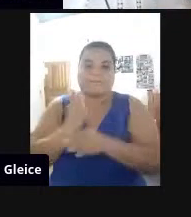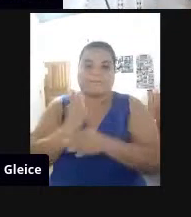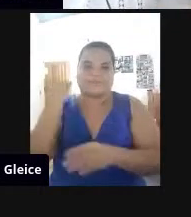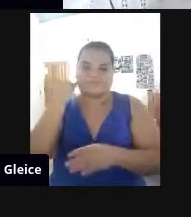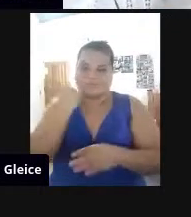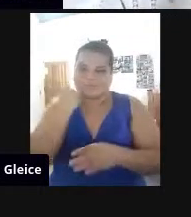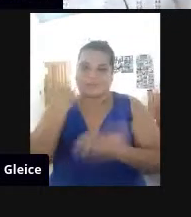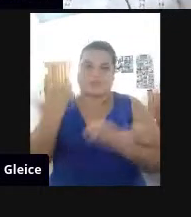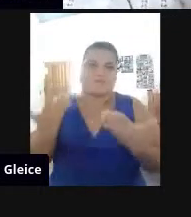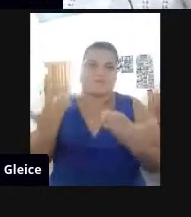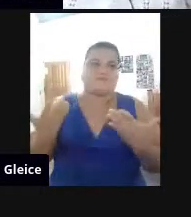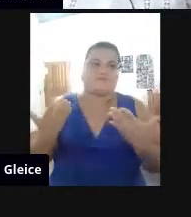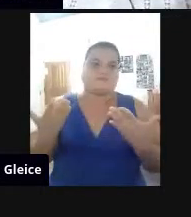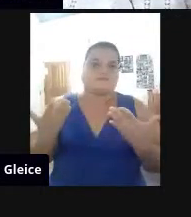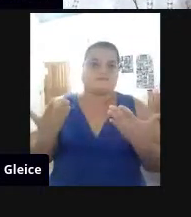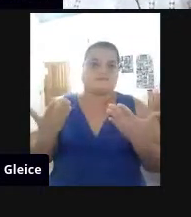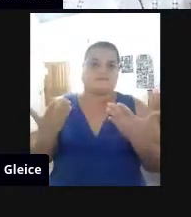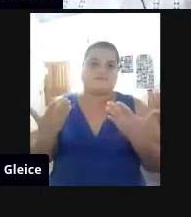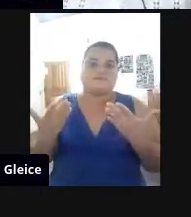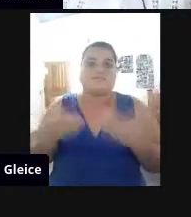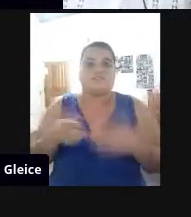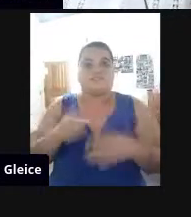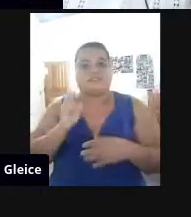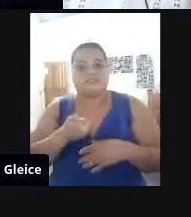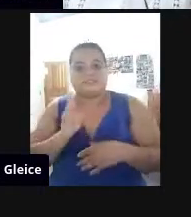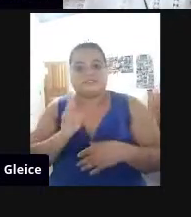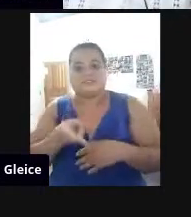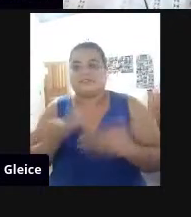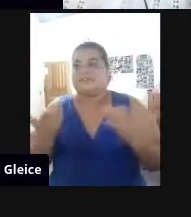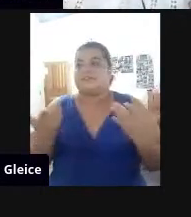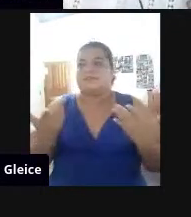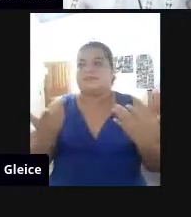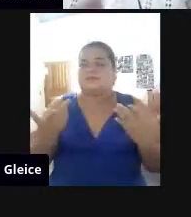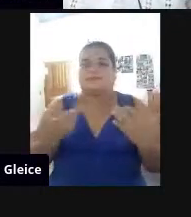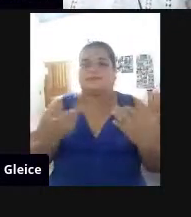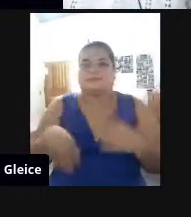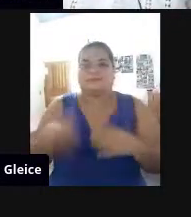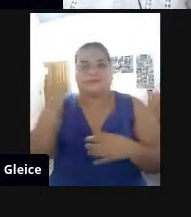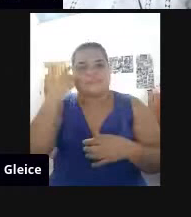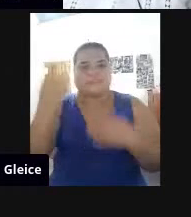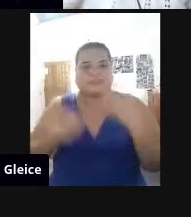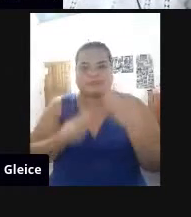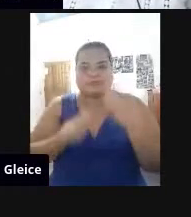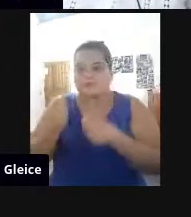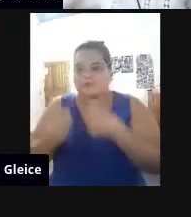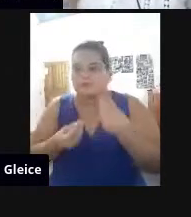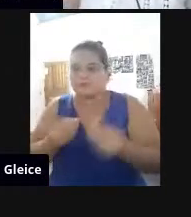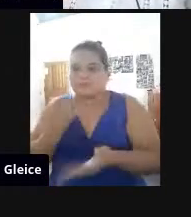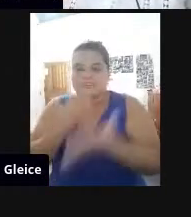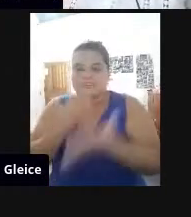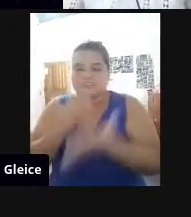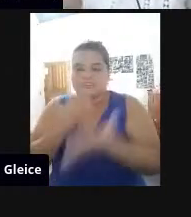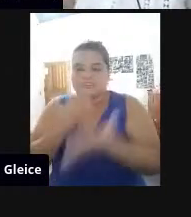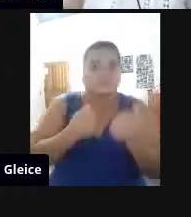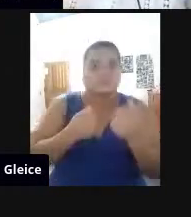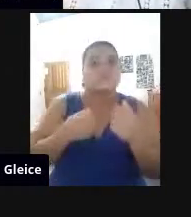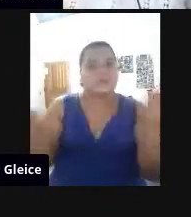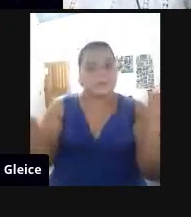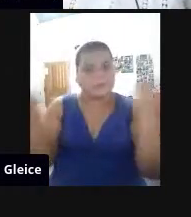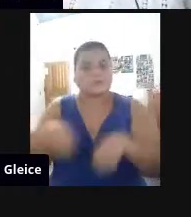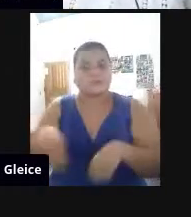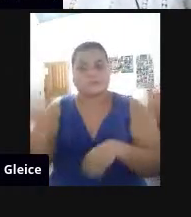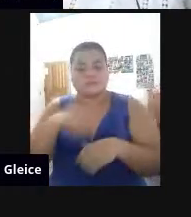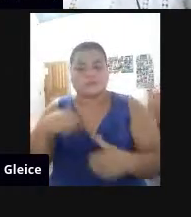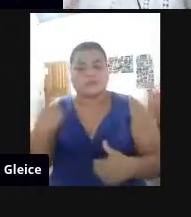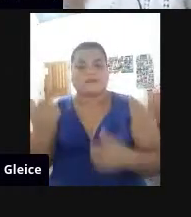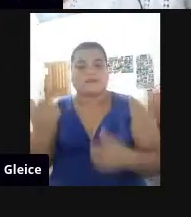gente fazendo essas dietas restritivas, a gente tem muitas opções hoje de alimentos que a gente pode incluir, que pode substituir, que